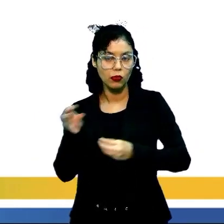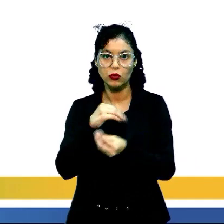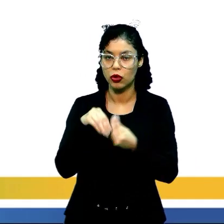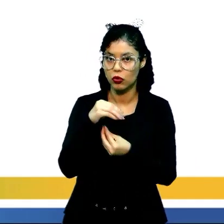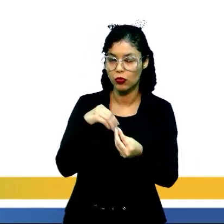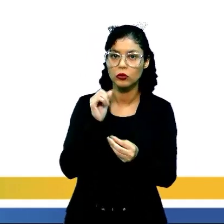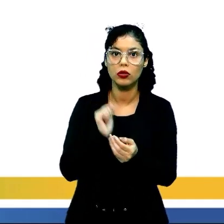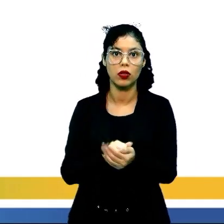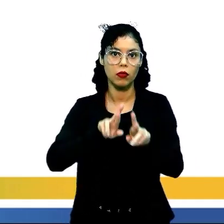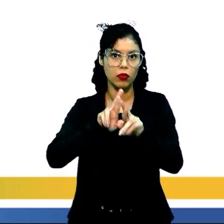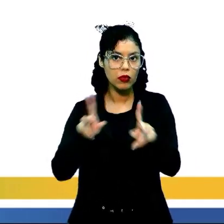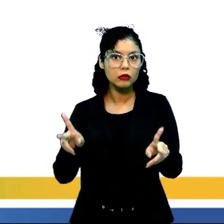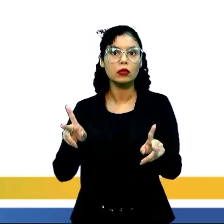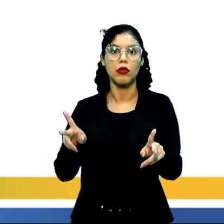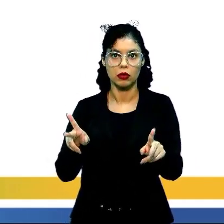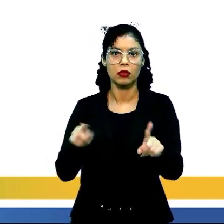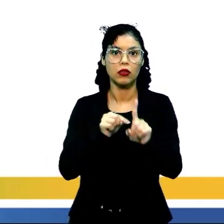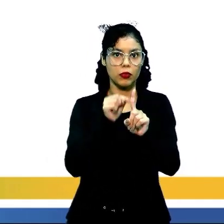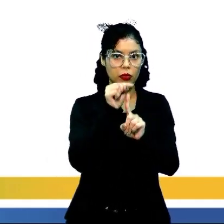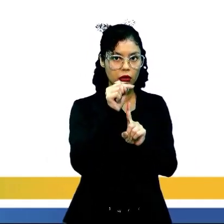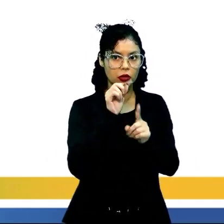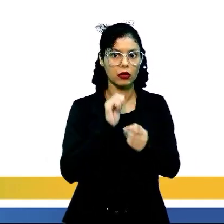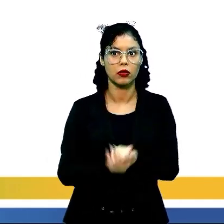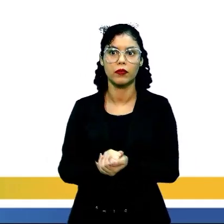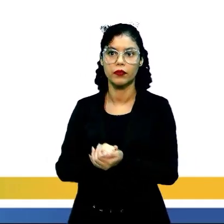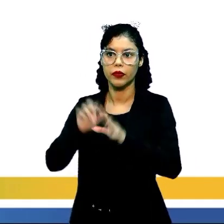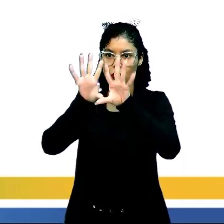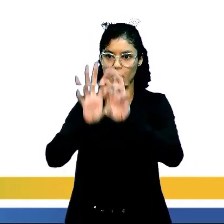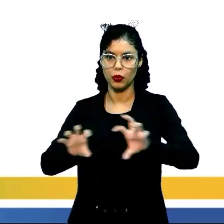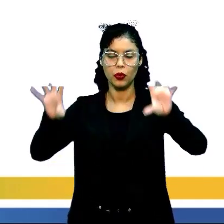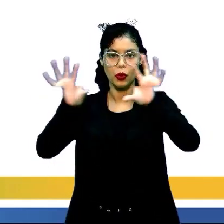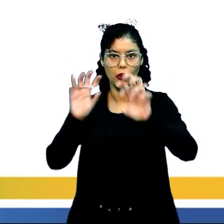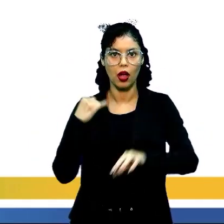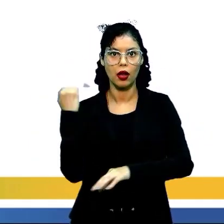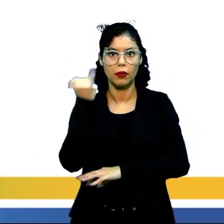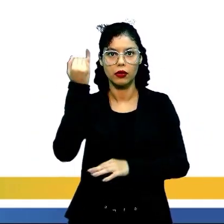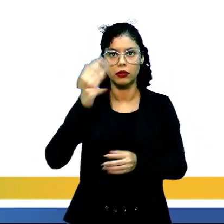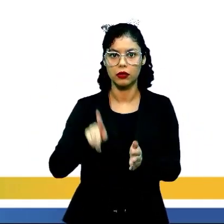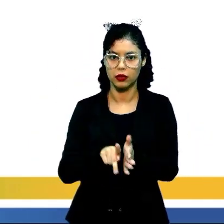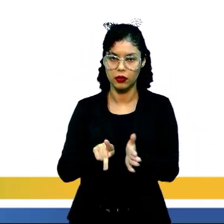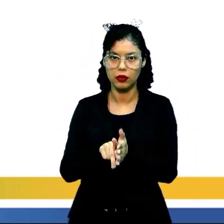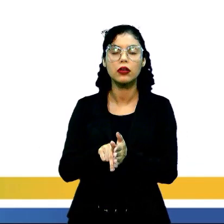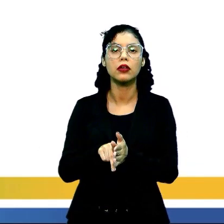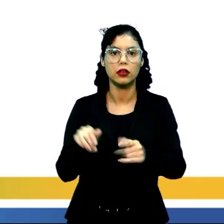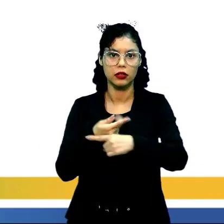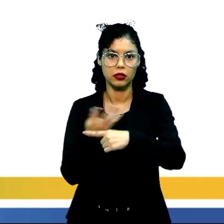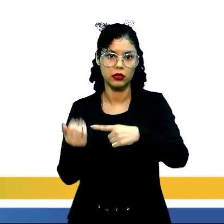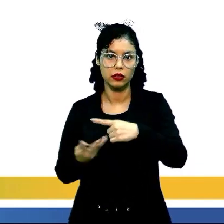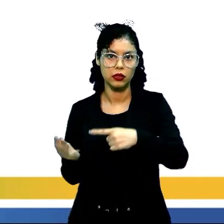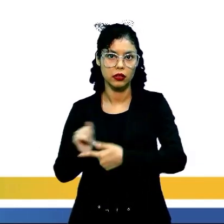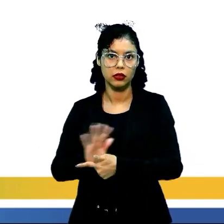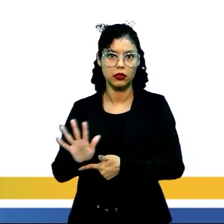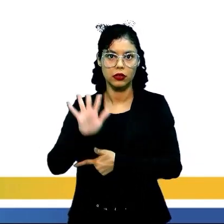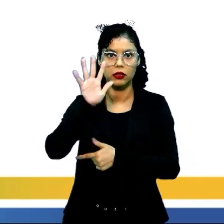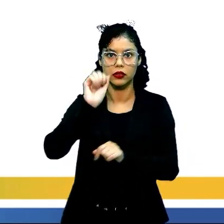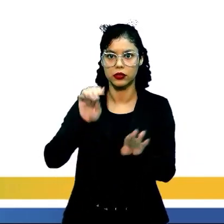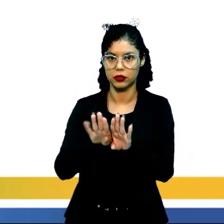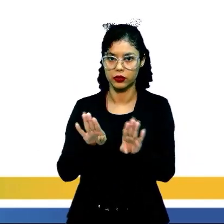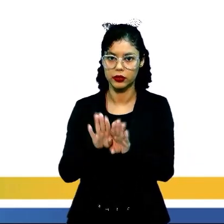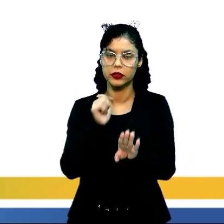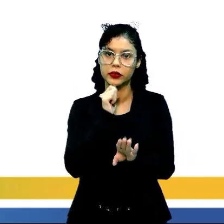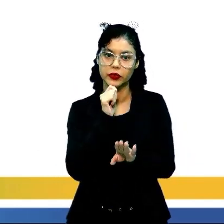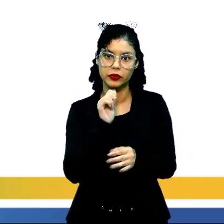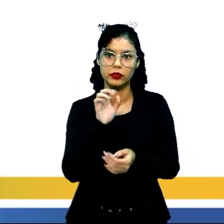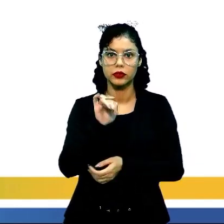misturas por diferença de temperatura de ebulição. Então, o princípio-chave da destilação fracionada é a diferença na temperatura